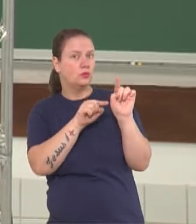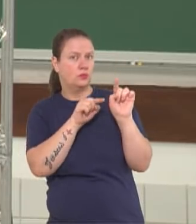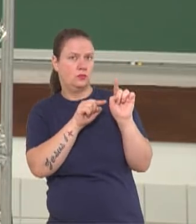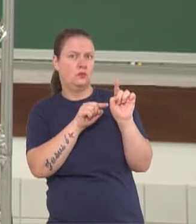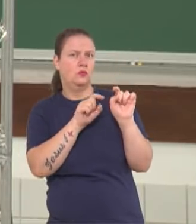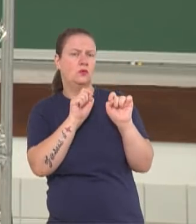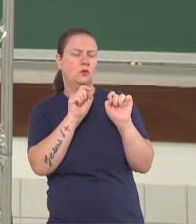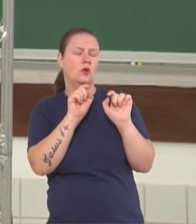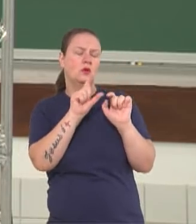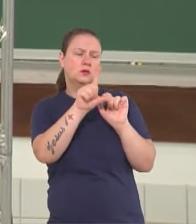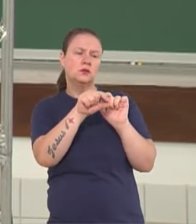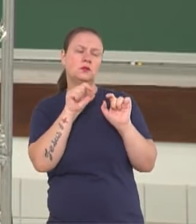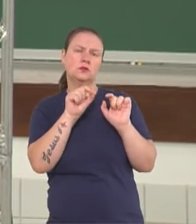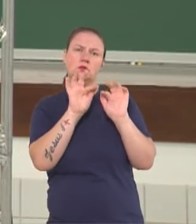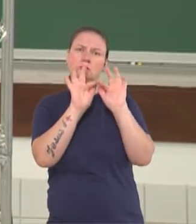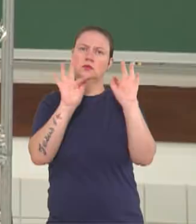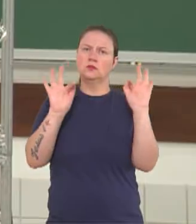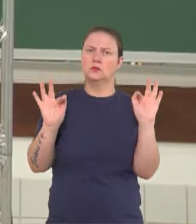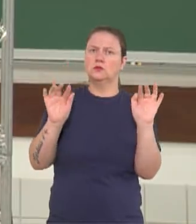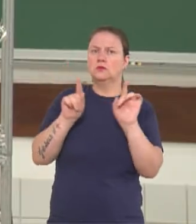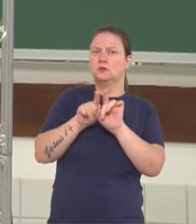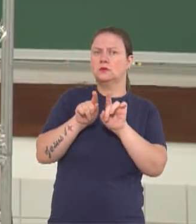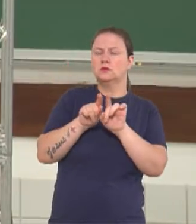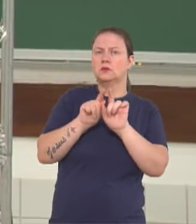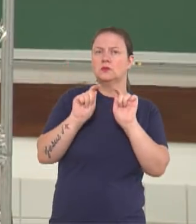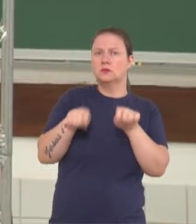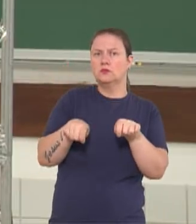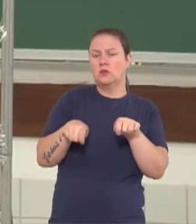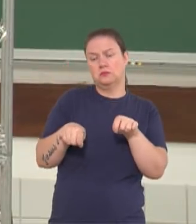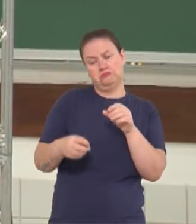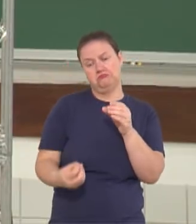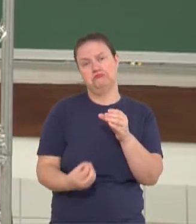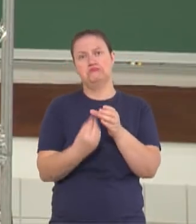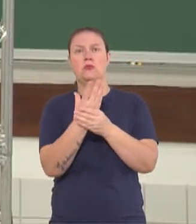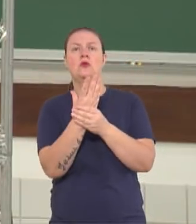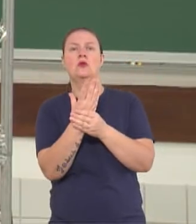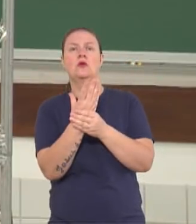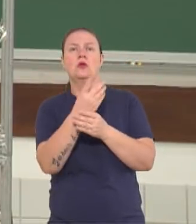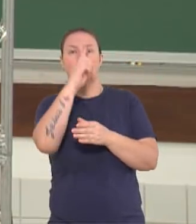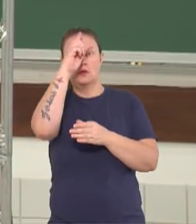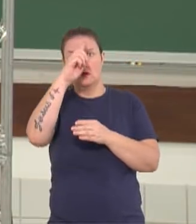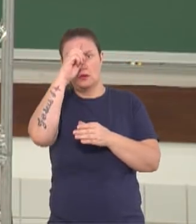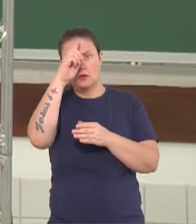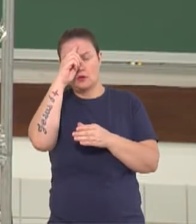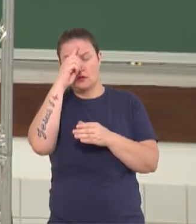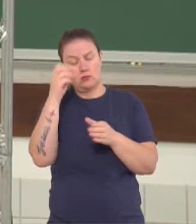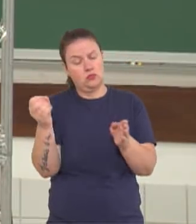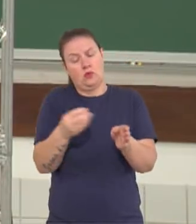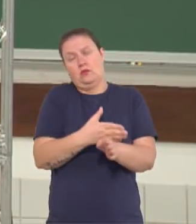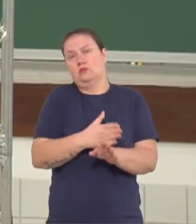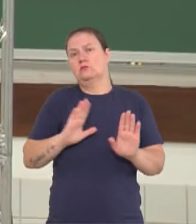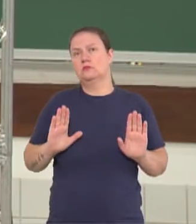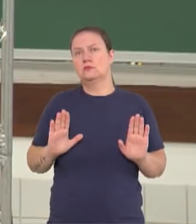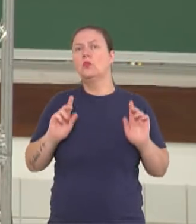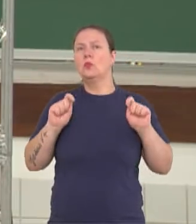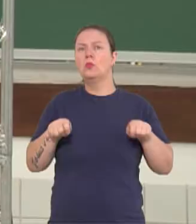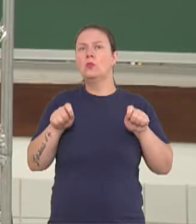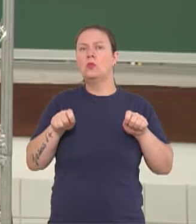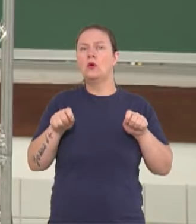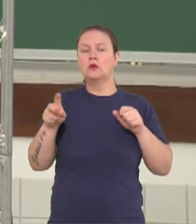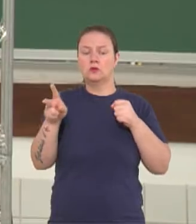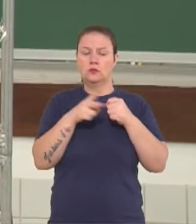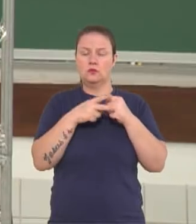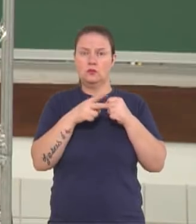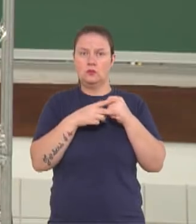dos textos que a gente leu, como também pode aí criar uma frase, né, semelhante, uma frase aí que ilustre esse exemplo de verbo na